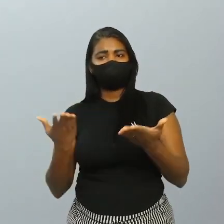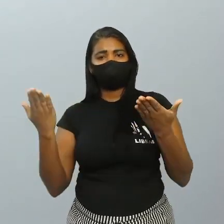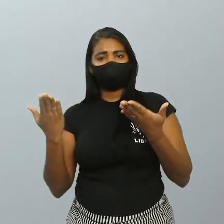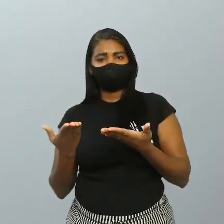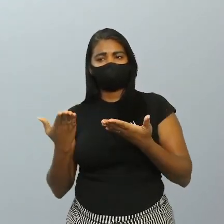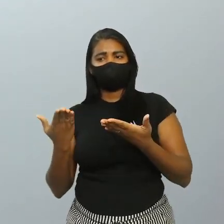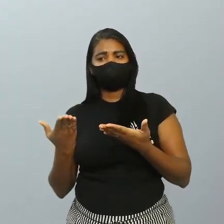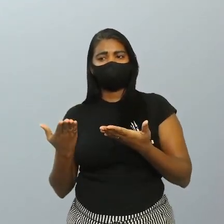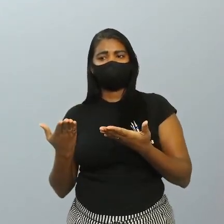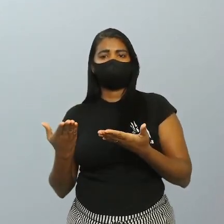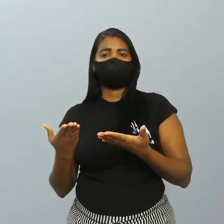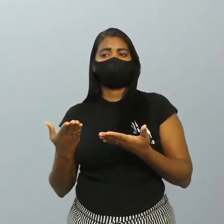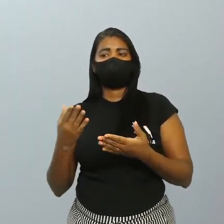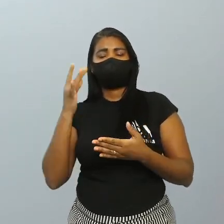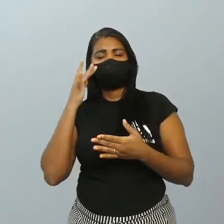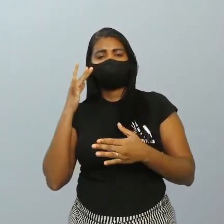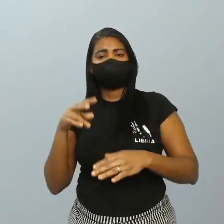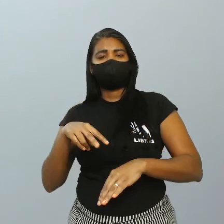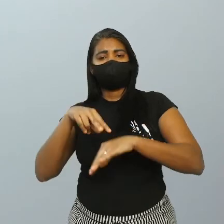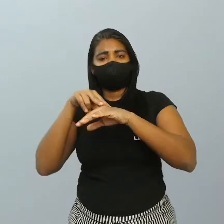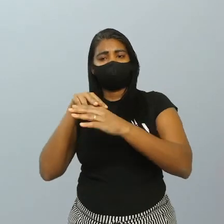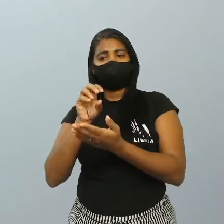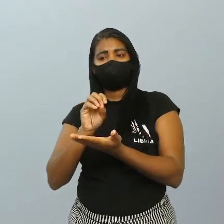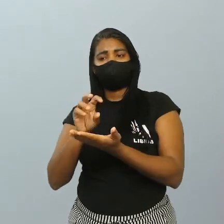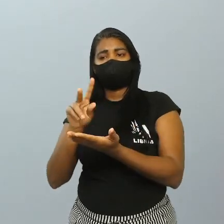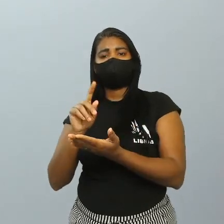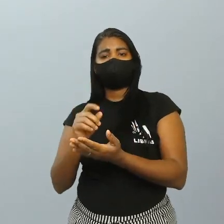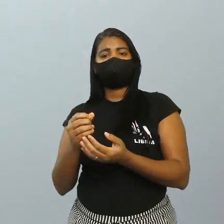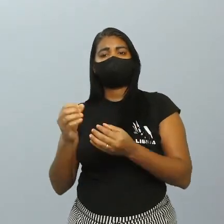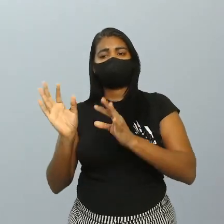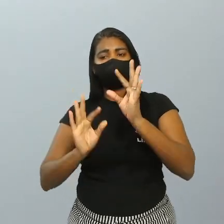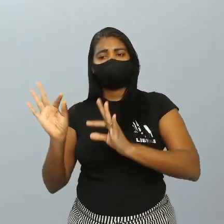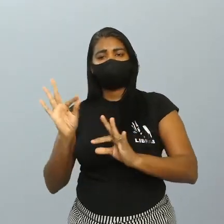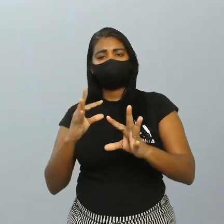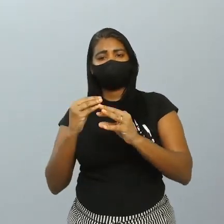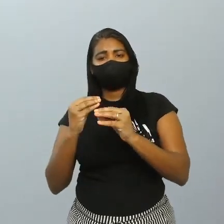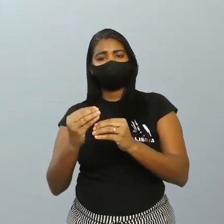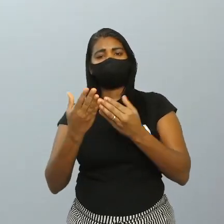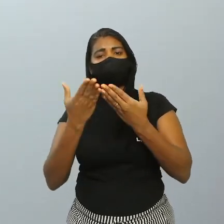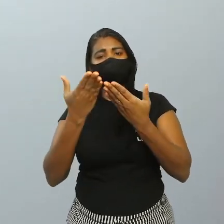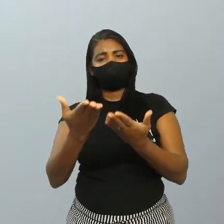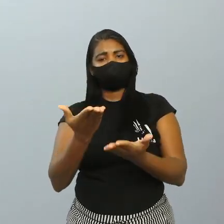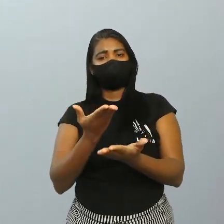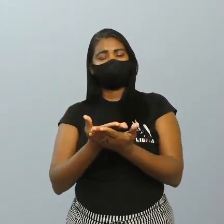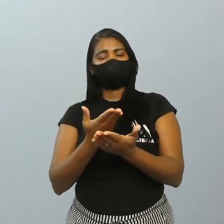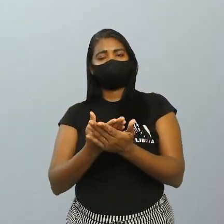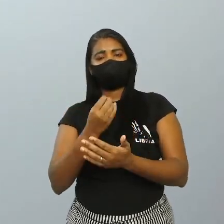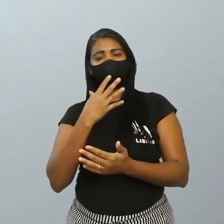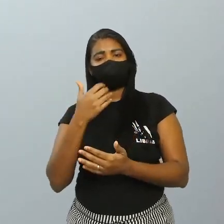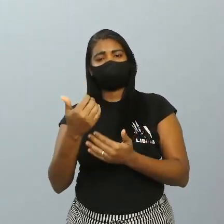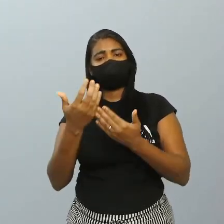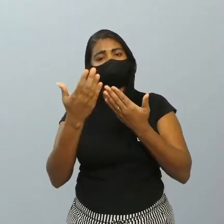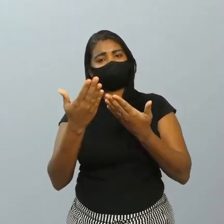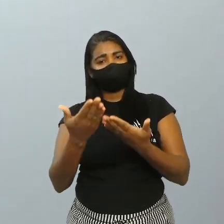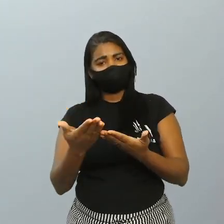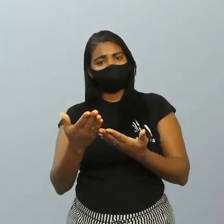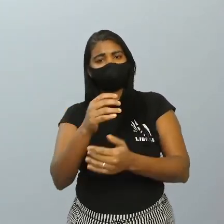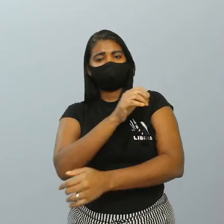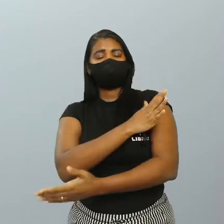aulas presenciais, mas a EducaPE está aqui ainda mantendo esse espaço com aulas de qualidade para vocês, para